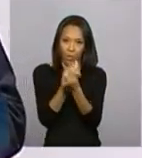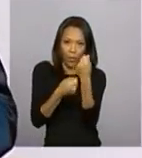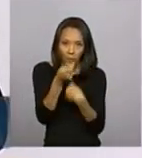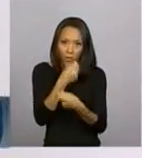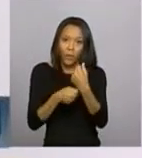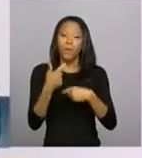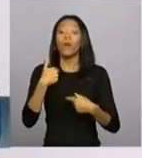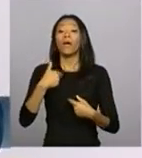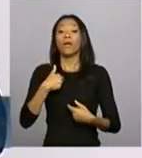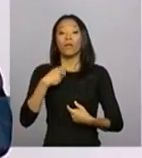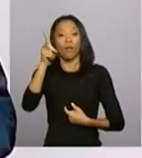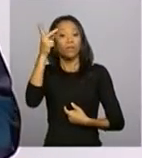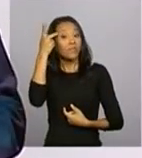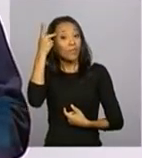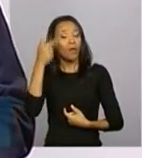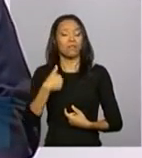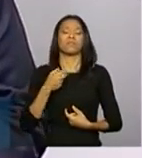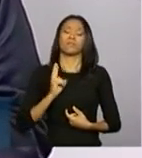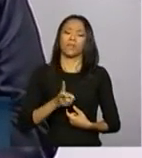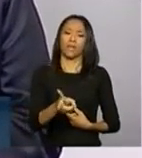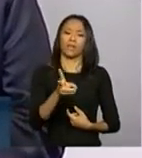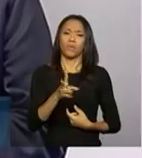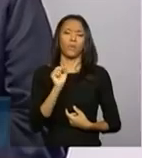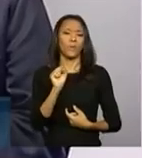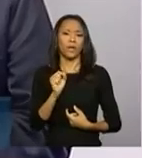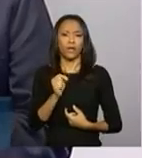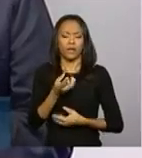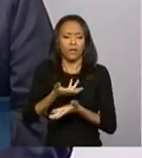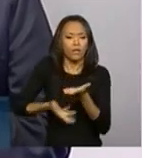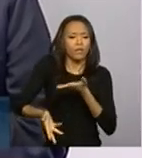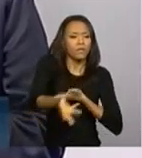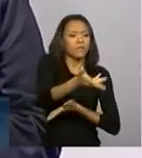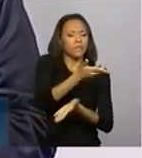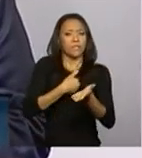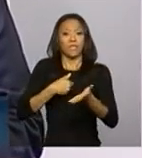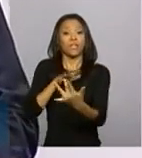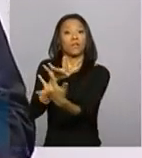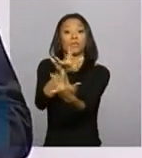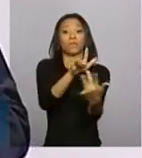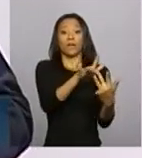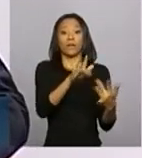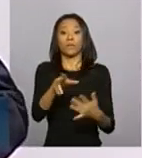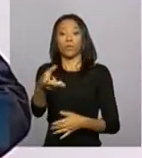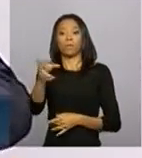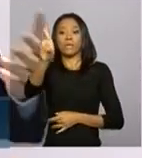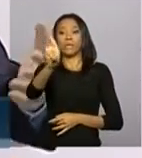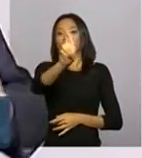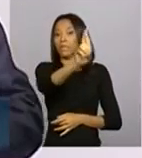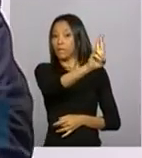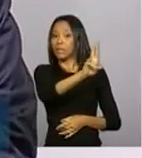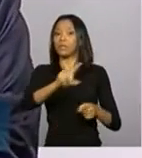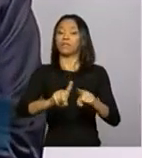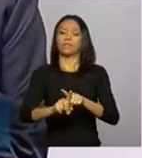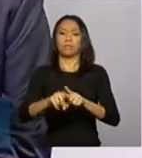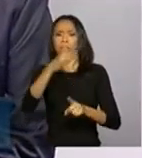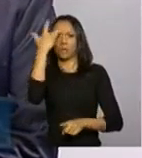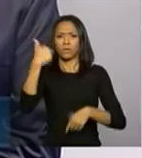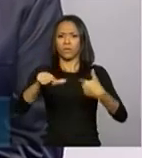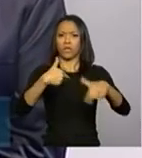grande cidade, sempre me acrescentou muito a convivência com lideranças municipais, técnicos, agentes, servidores